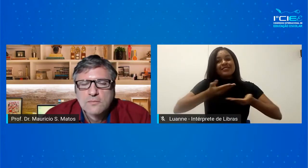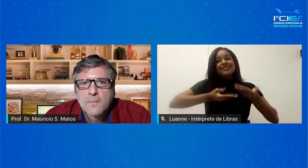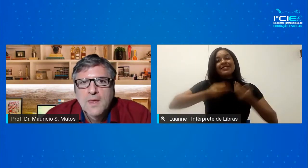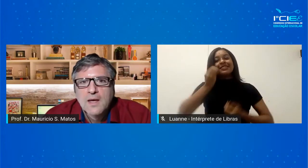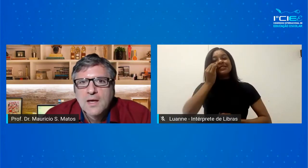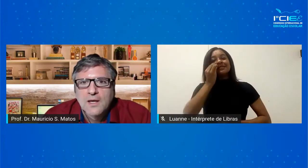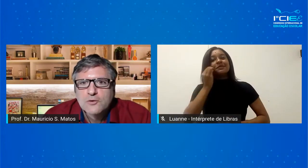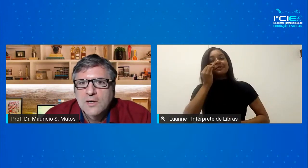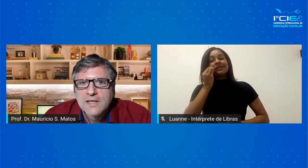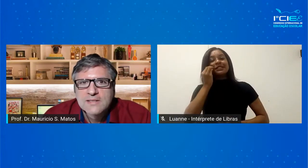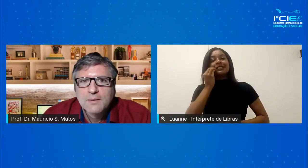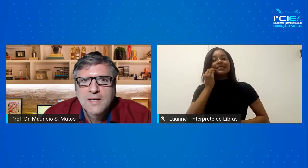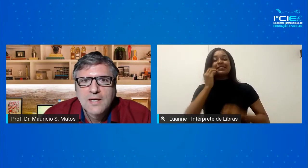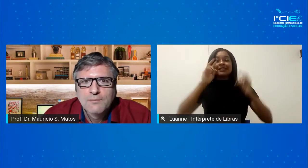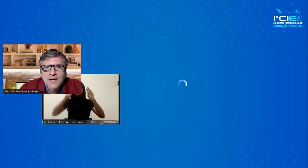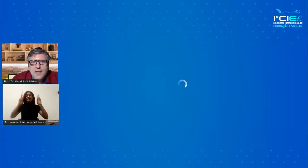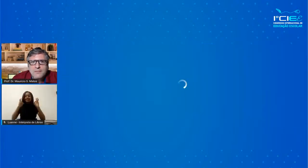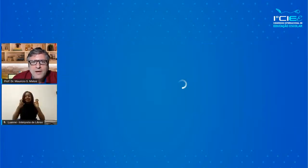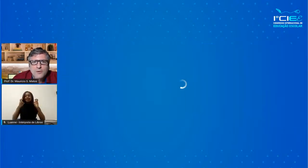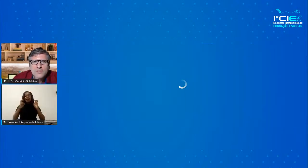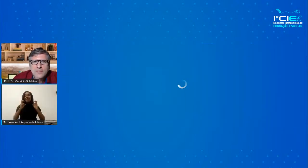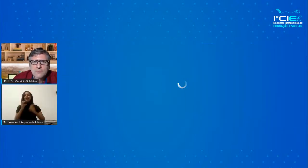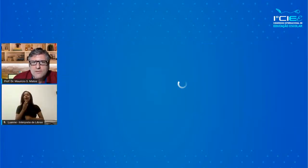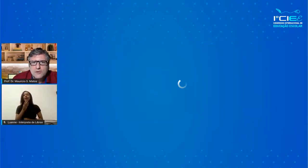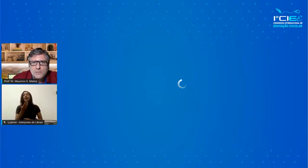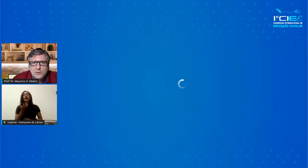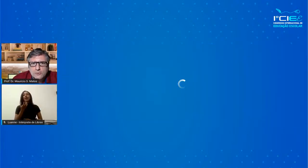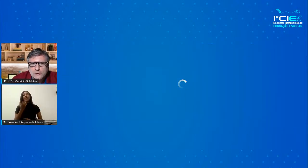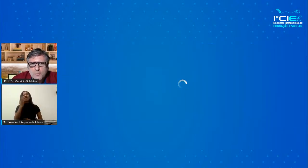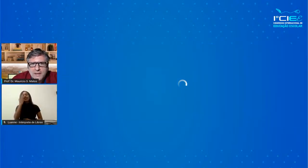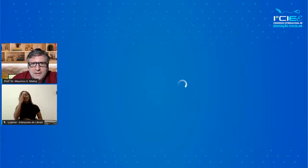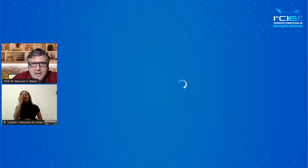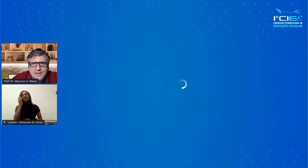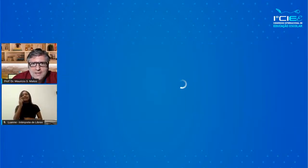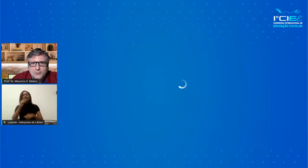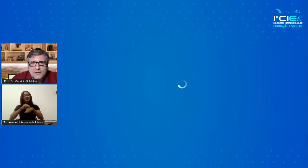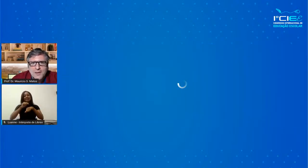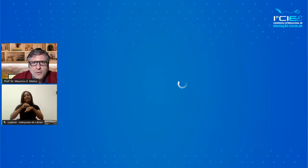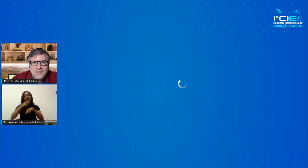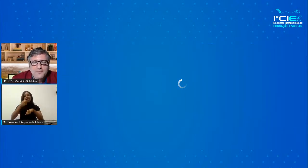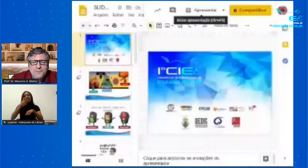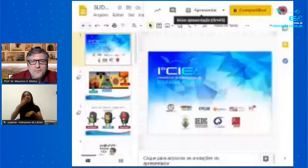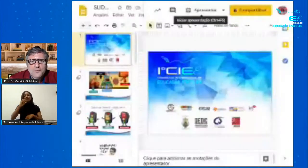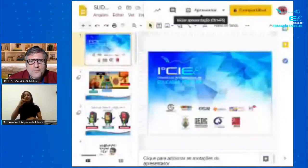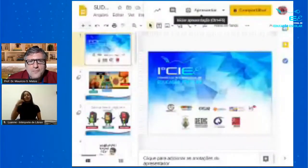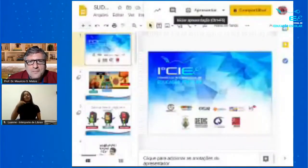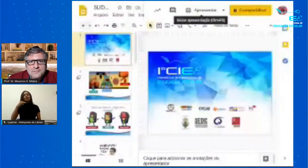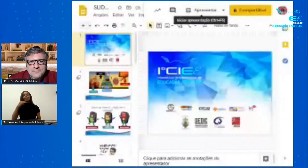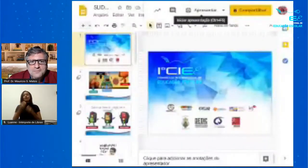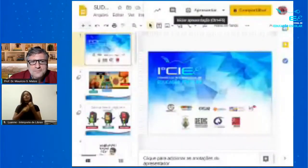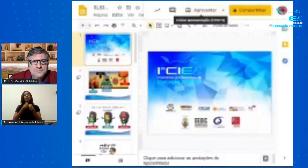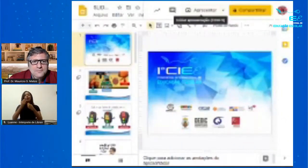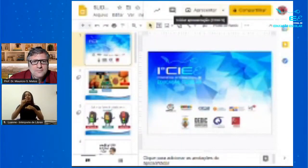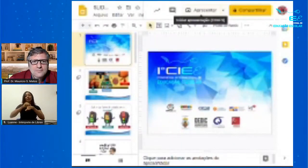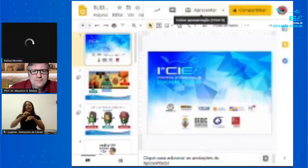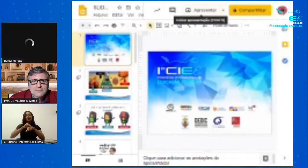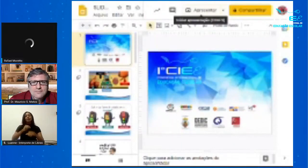esse assunto eu só queria saber Rafael se eu tenho os 20 minutos Como é que tá a questão do tempo aqui